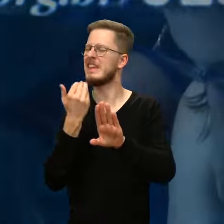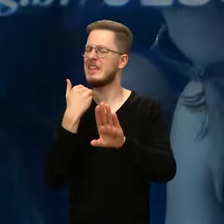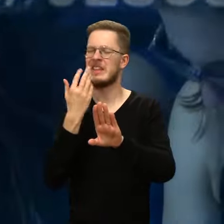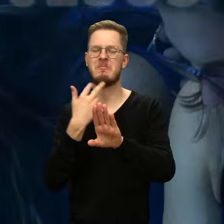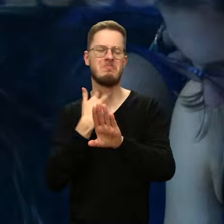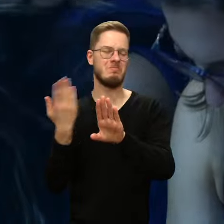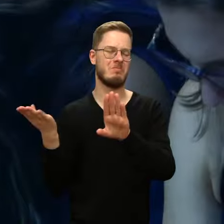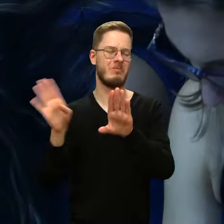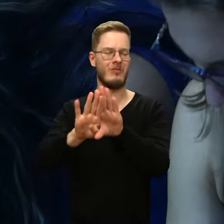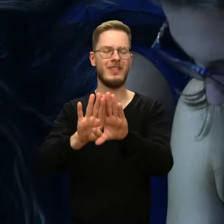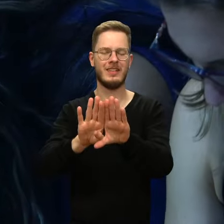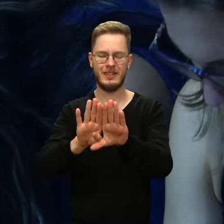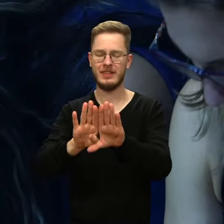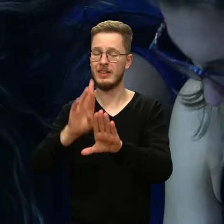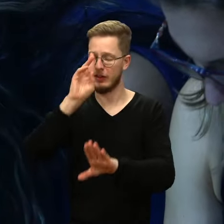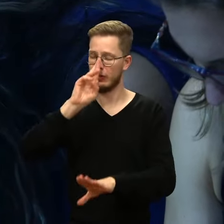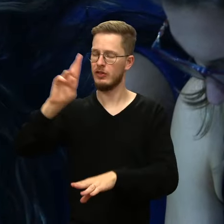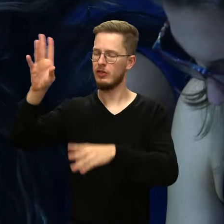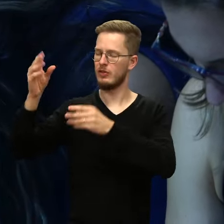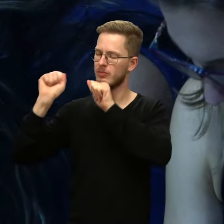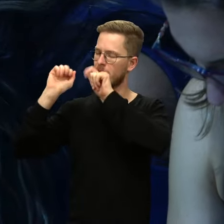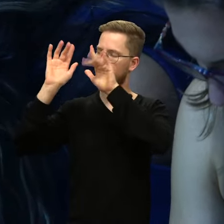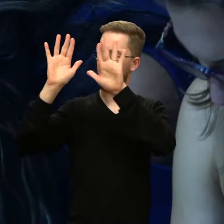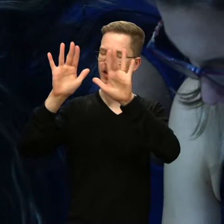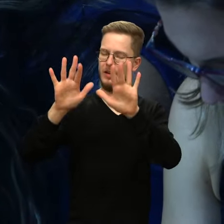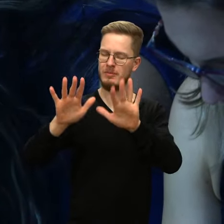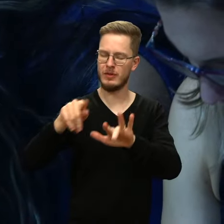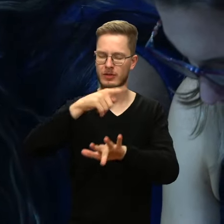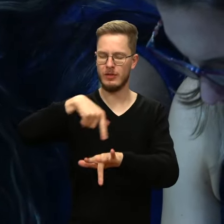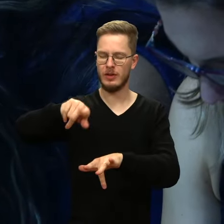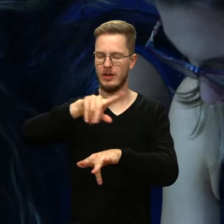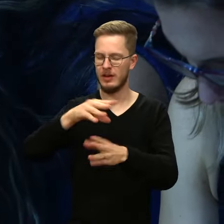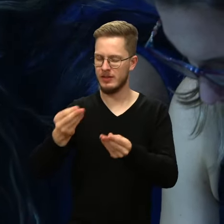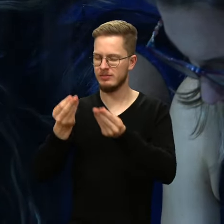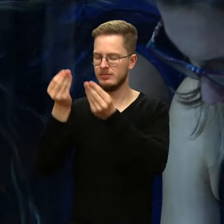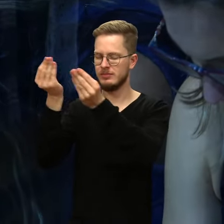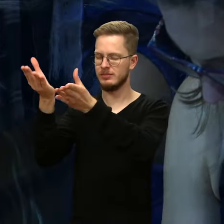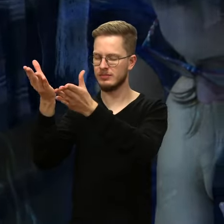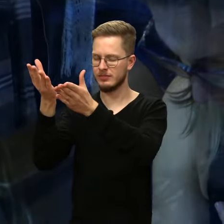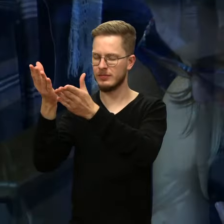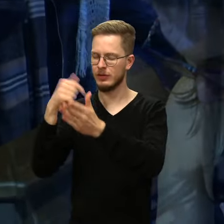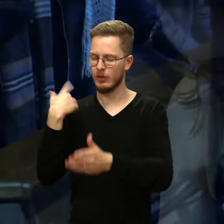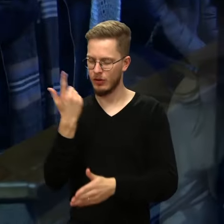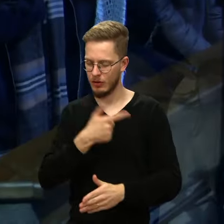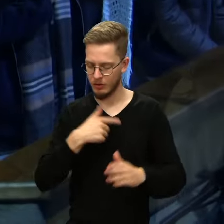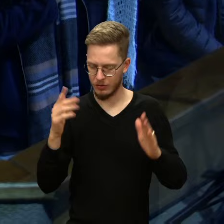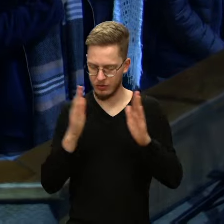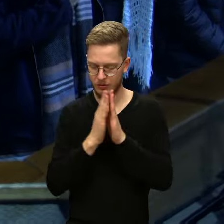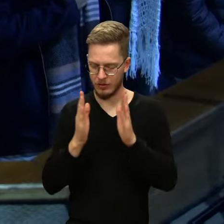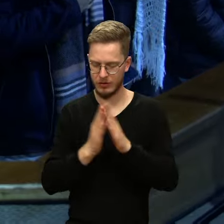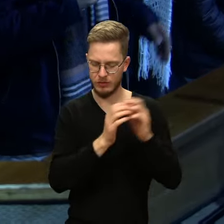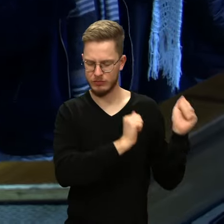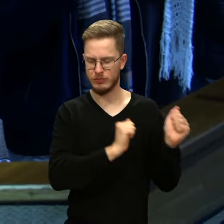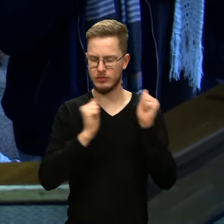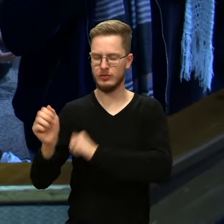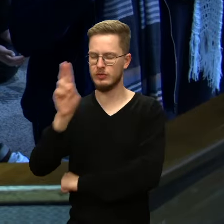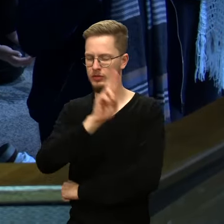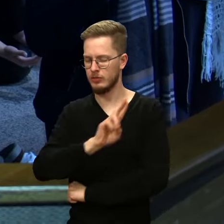Senhor abençoe essa entrega que eles estão fazendo aqui hoje, ó Pai. Oramos isso no poderoso nome